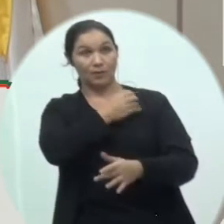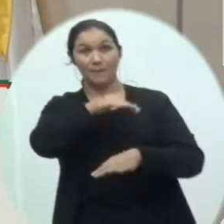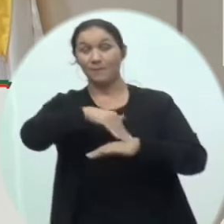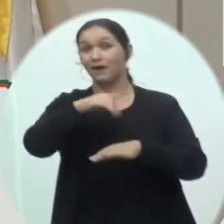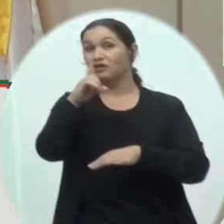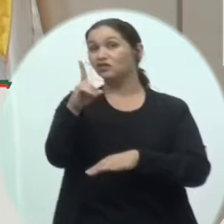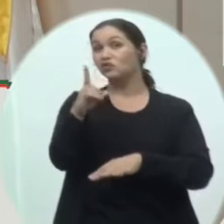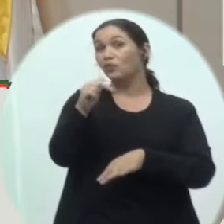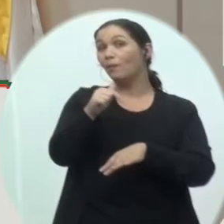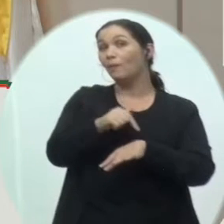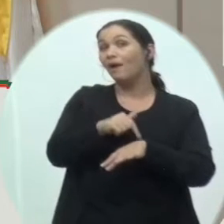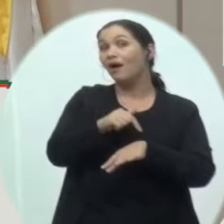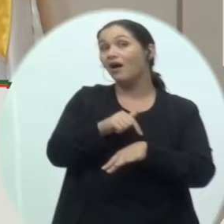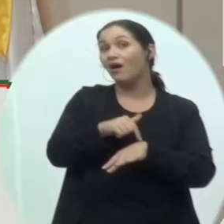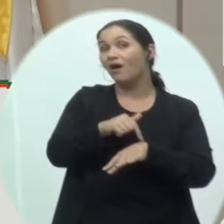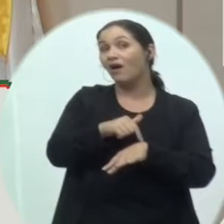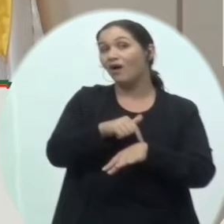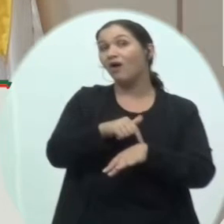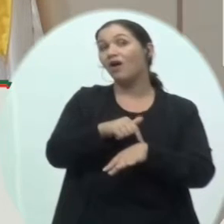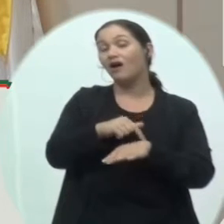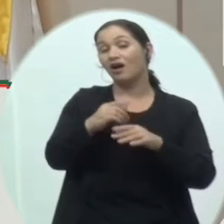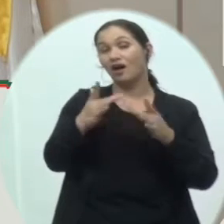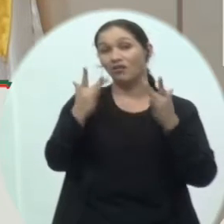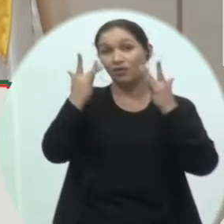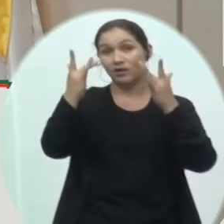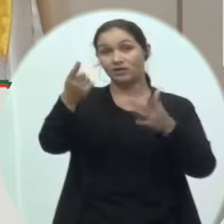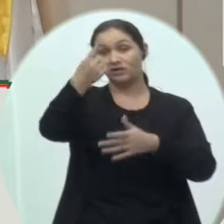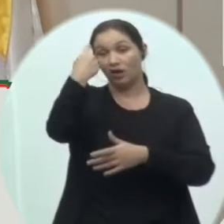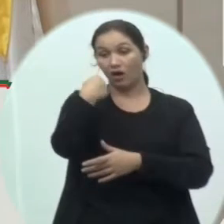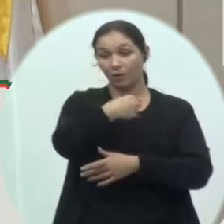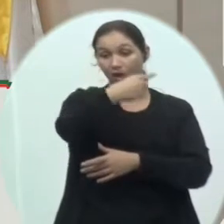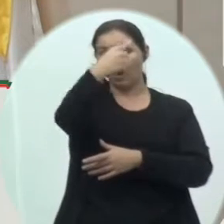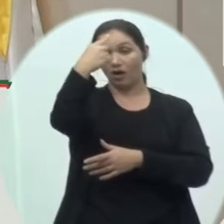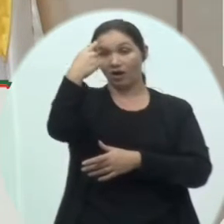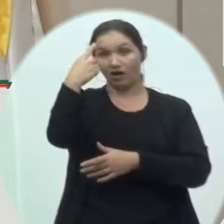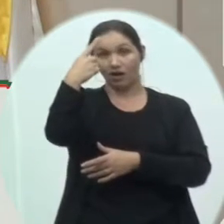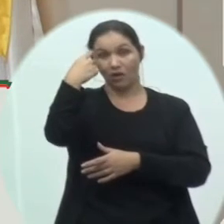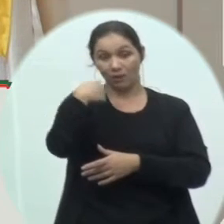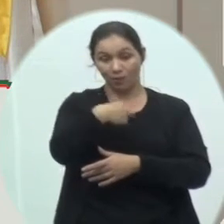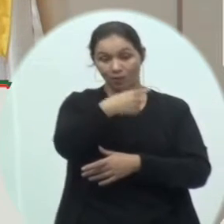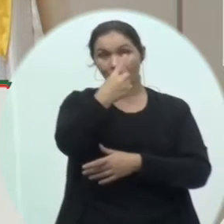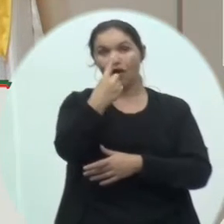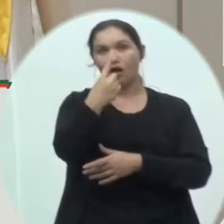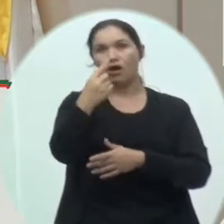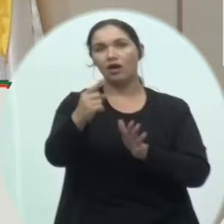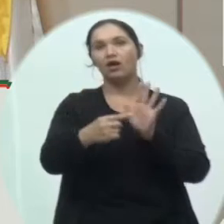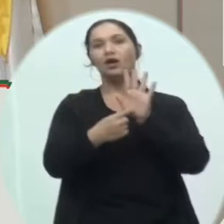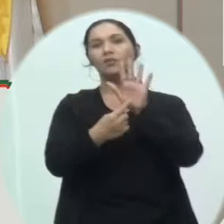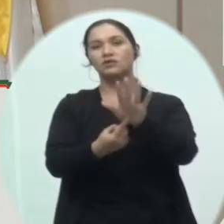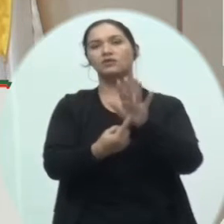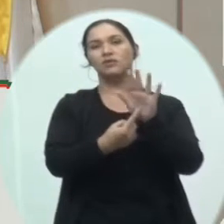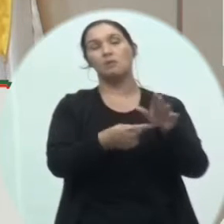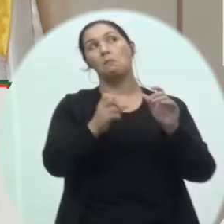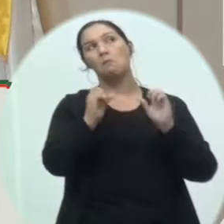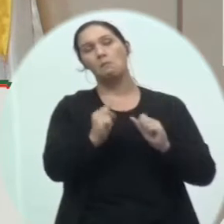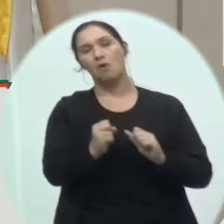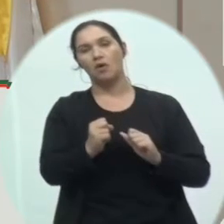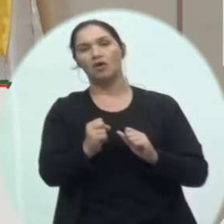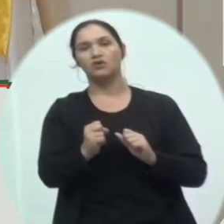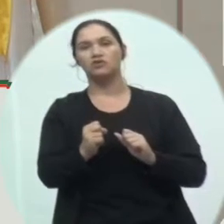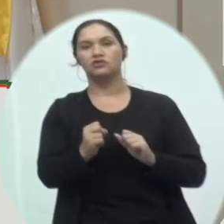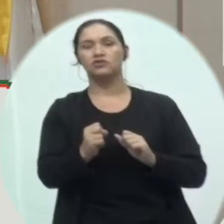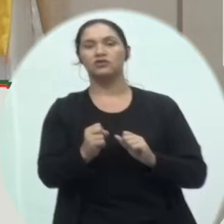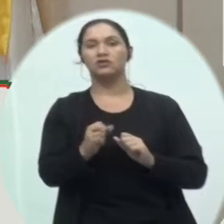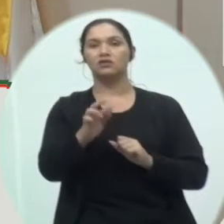aos vereadores, respondendo todas as perguntas dos vereadores. Pode de repente não ter respondido a contento como de repente os